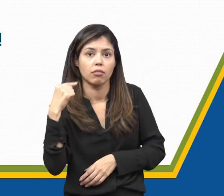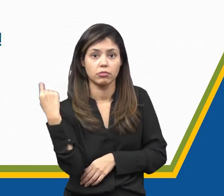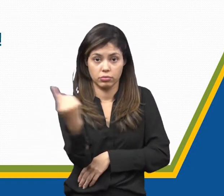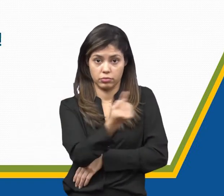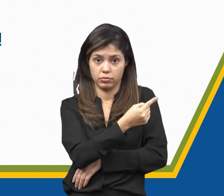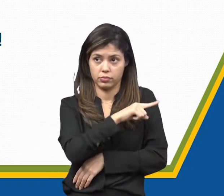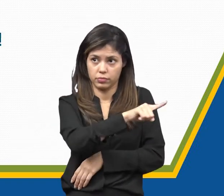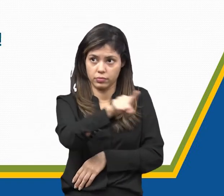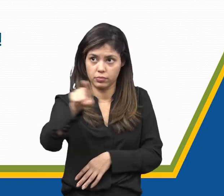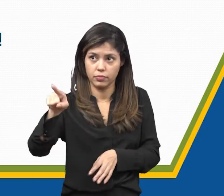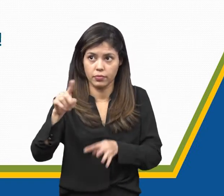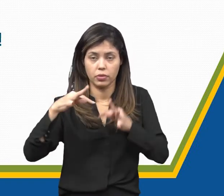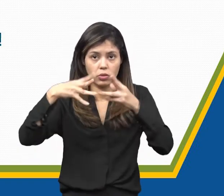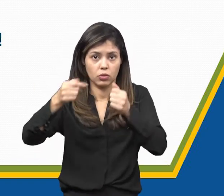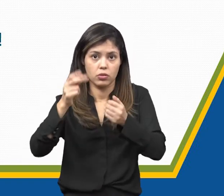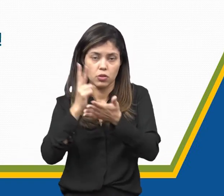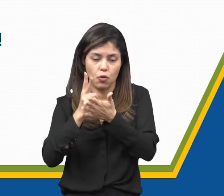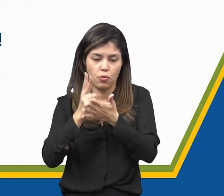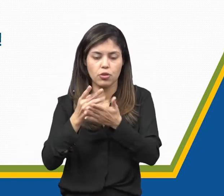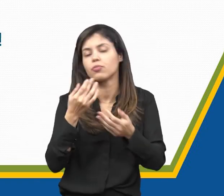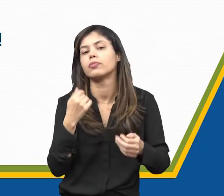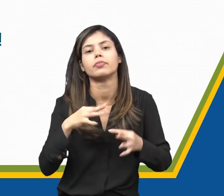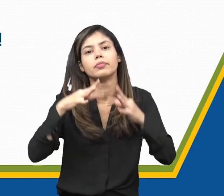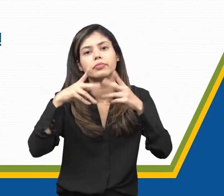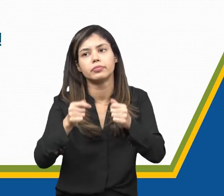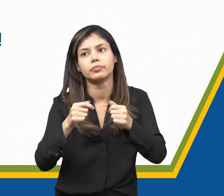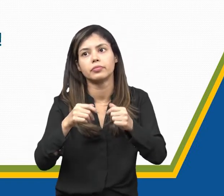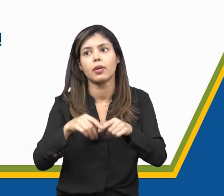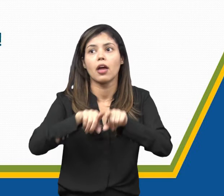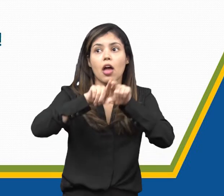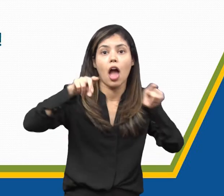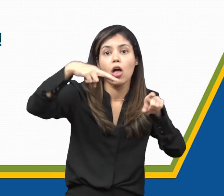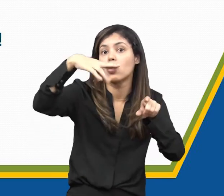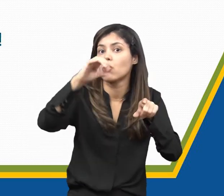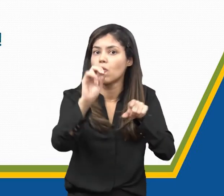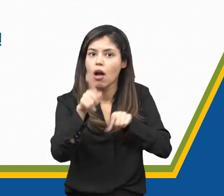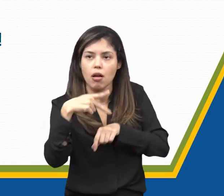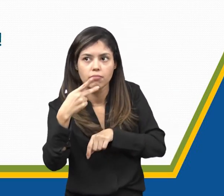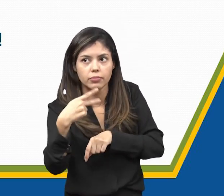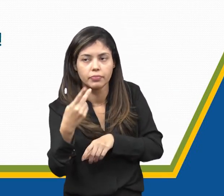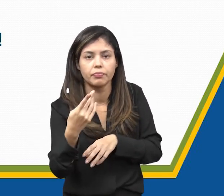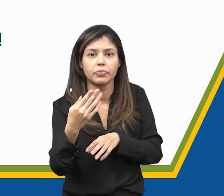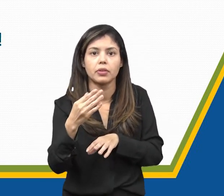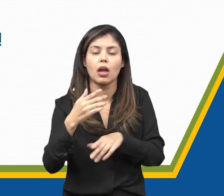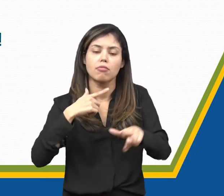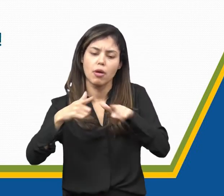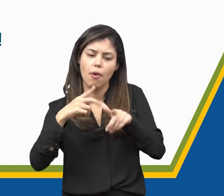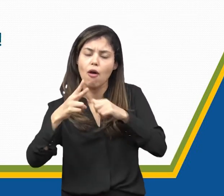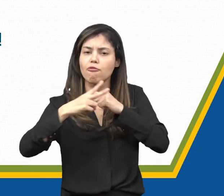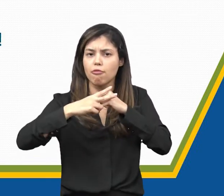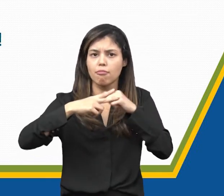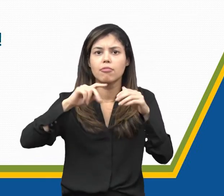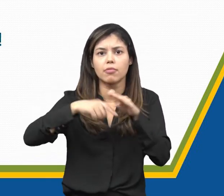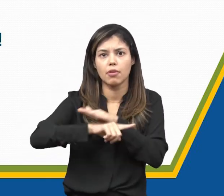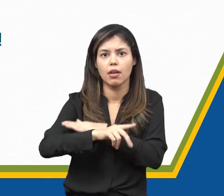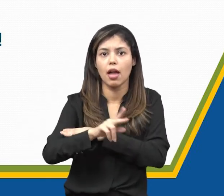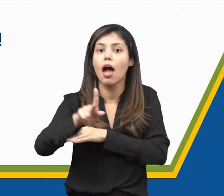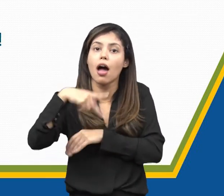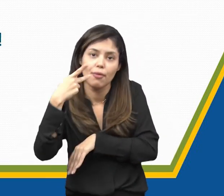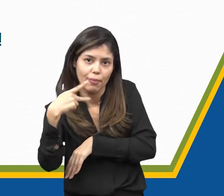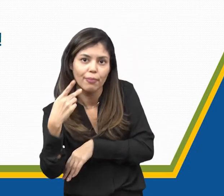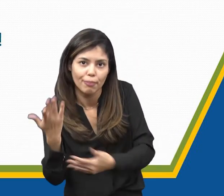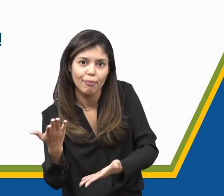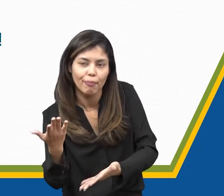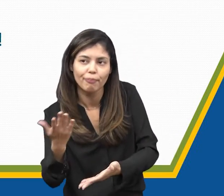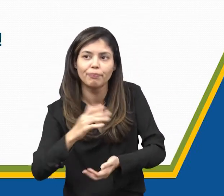ustedes todos al mismo tiempo. Frase fica, no hablen. O verbo trabalhado dentro dessa frase é o verbo